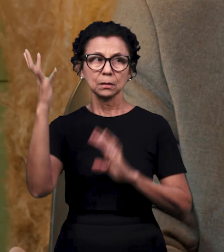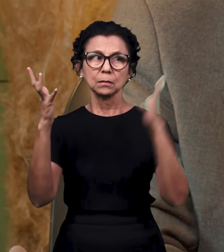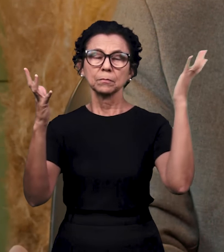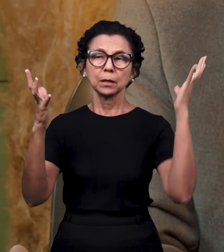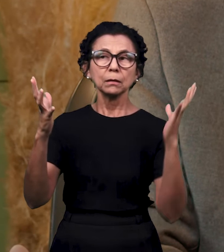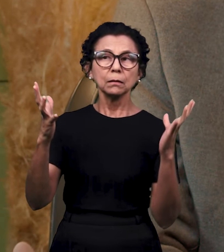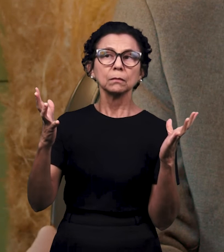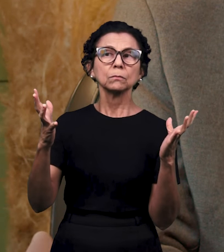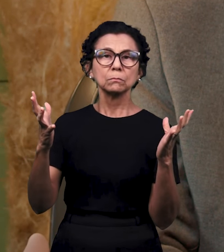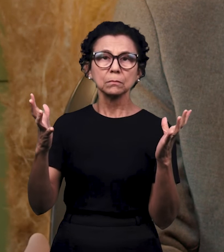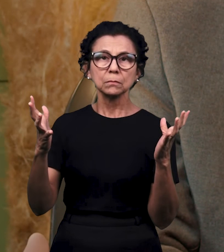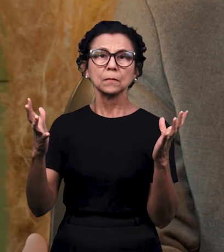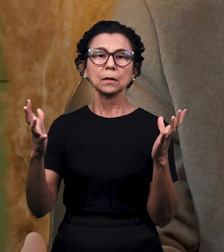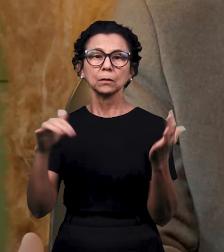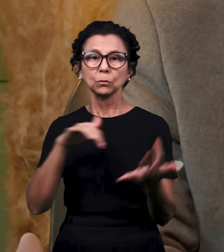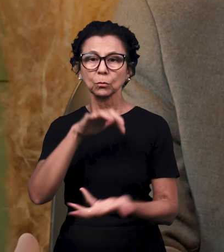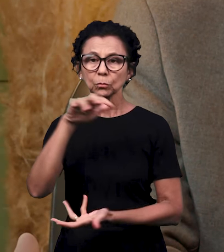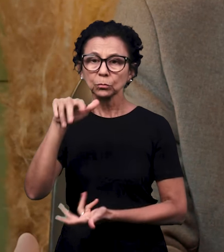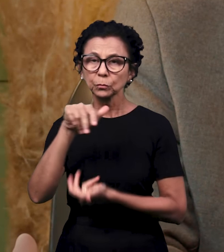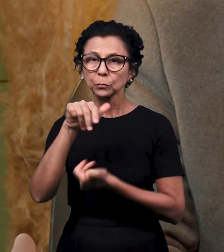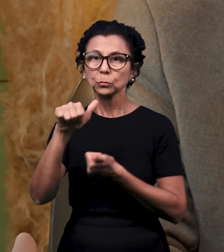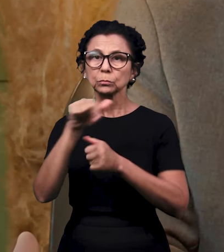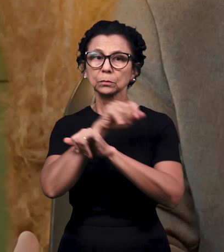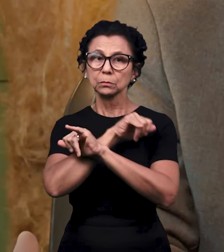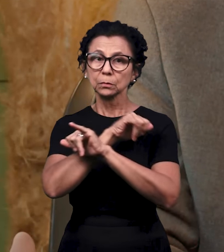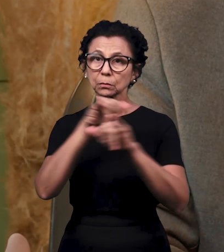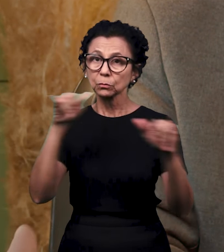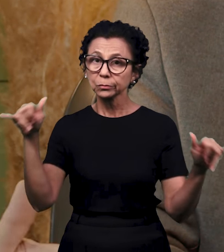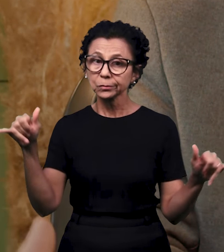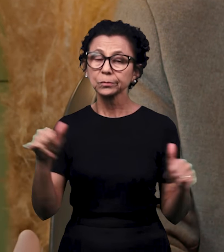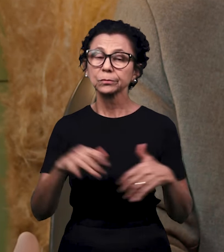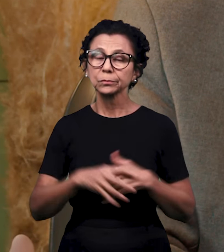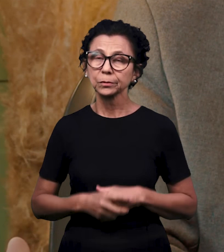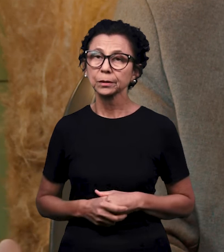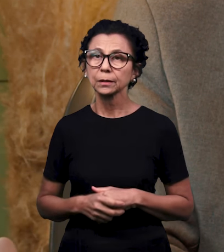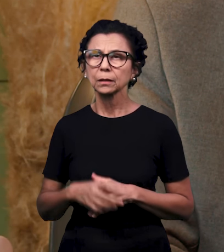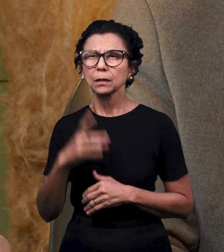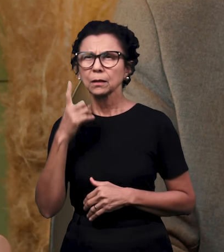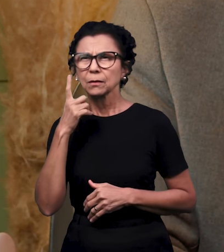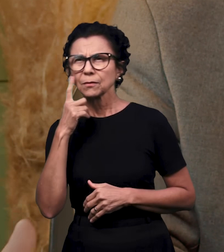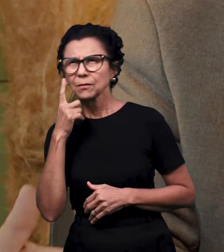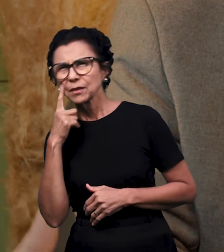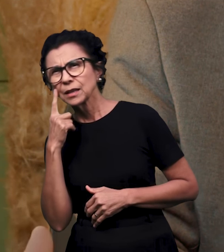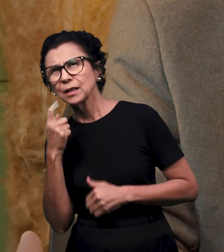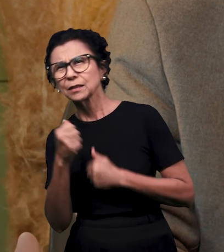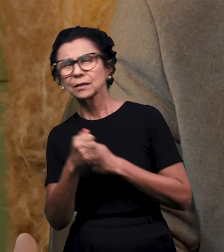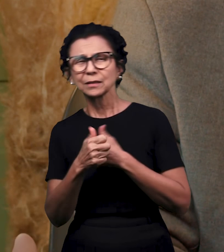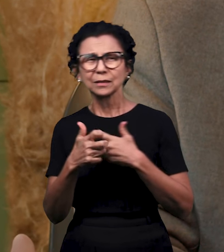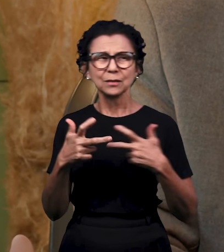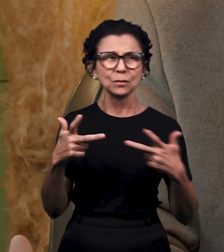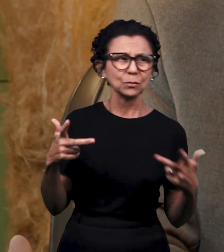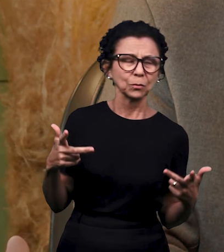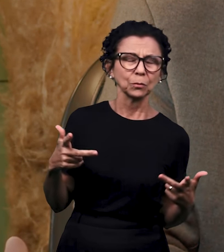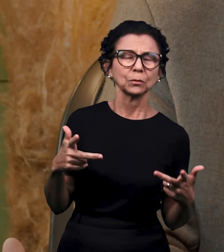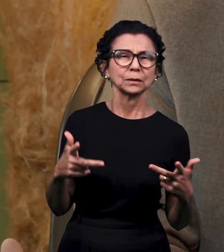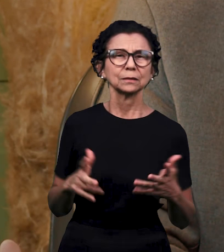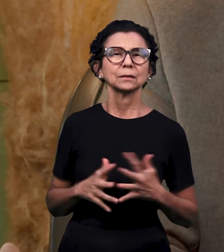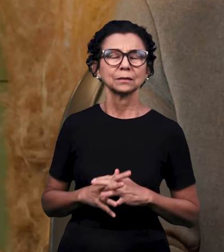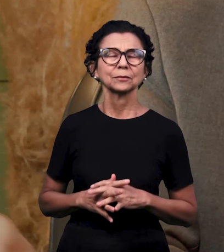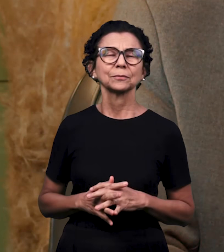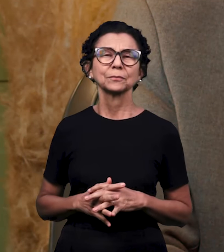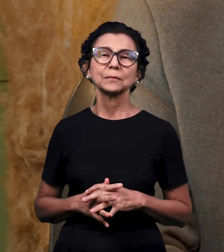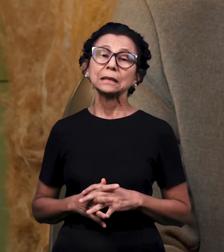anúncios. Então, tantos anúncios que nós temos visto aí, tantas coisas que têm acontecido,